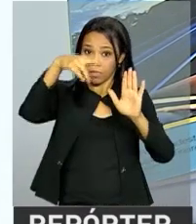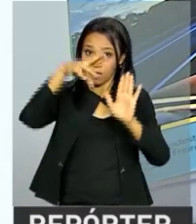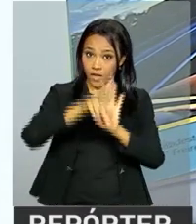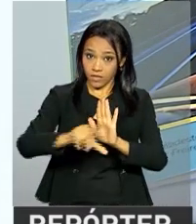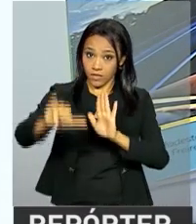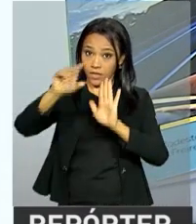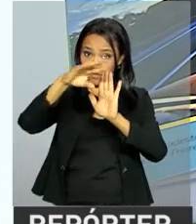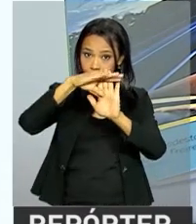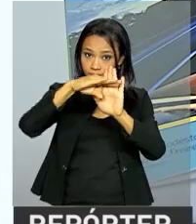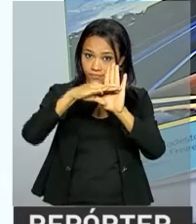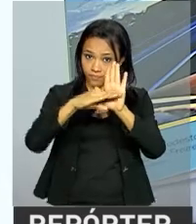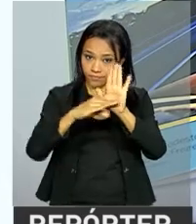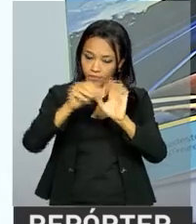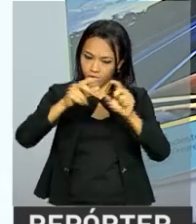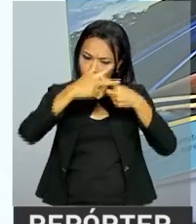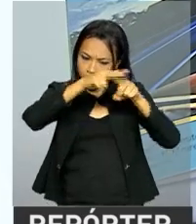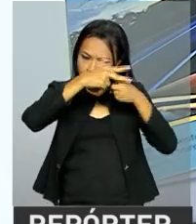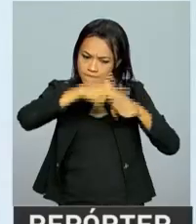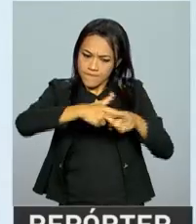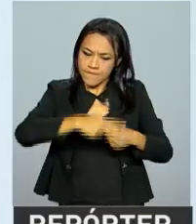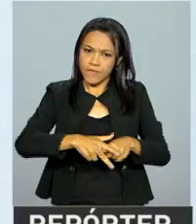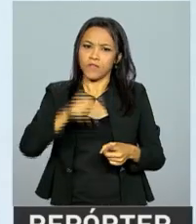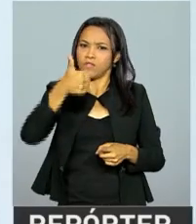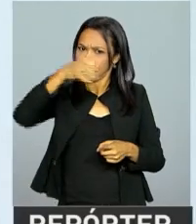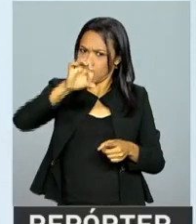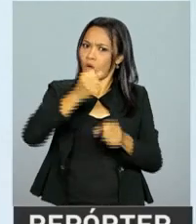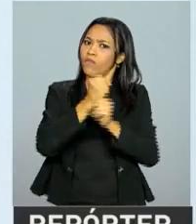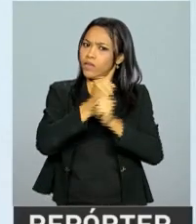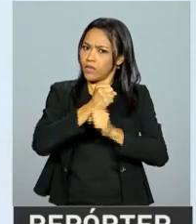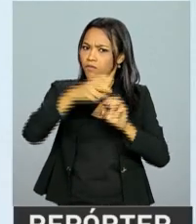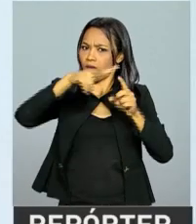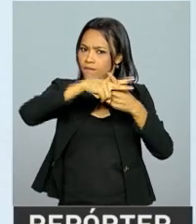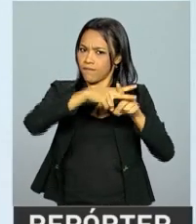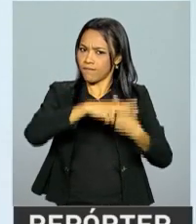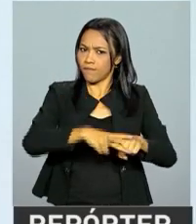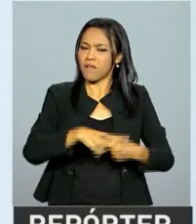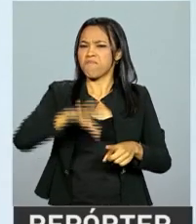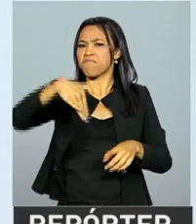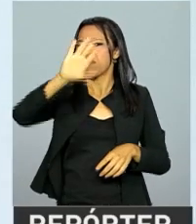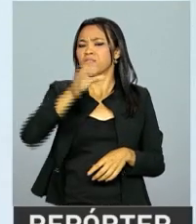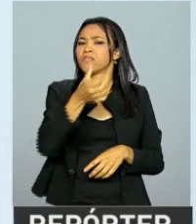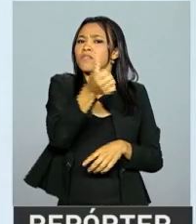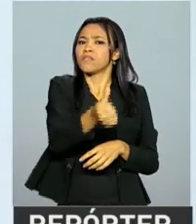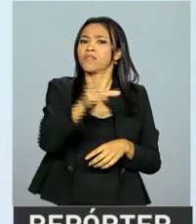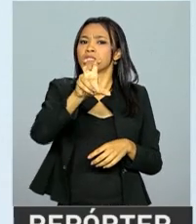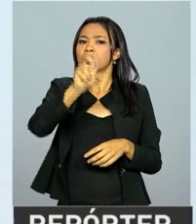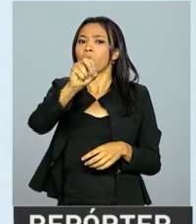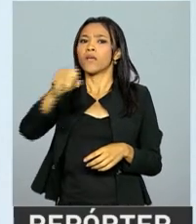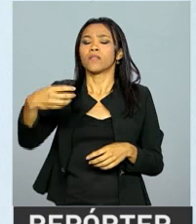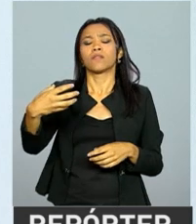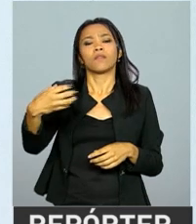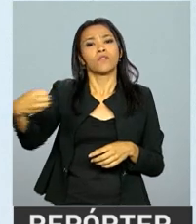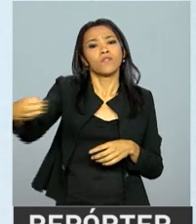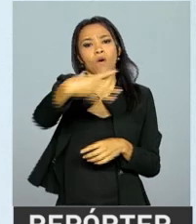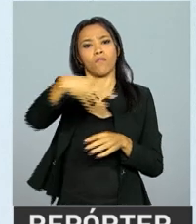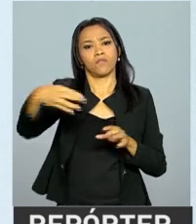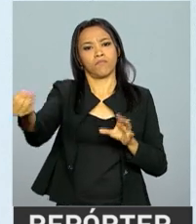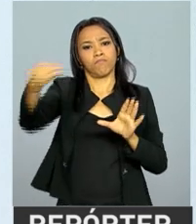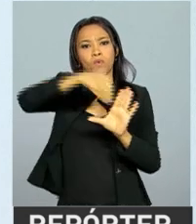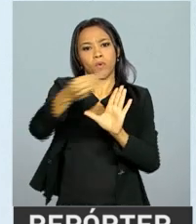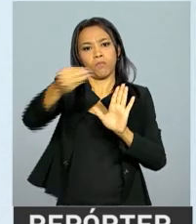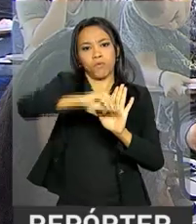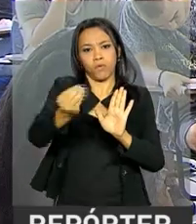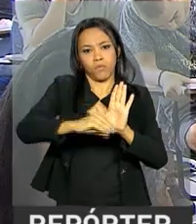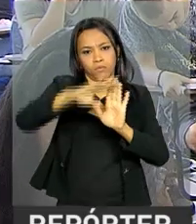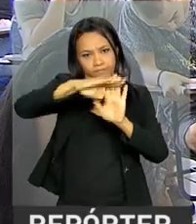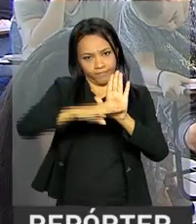19 anos de código de trânsito brasileiro neste período mais de 650 normas regulamentaram a aplicação